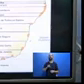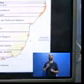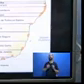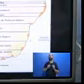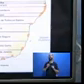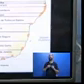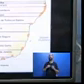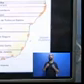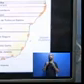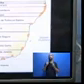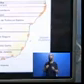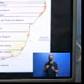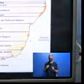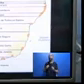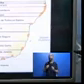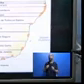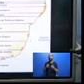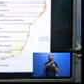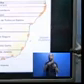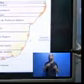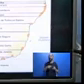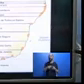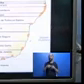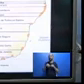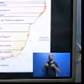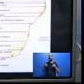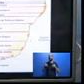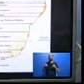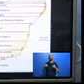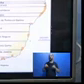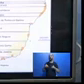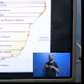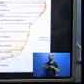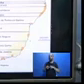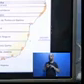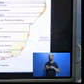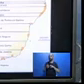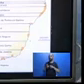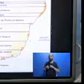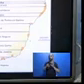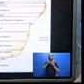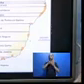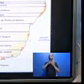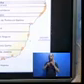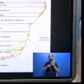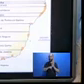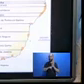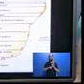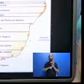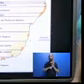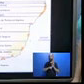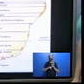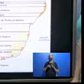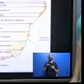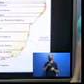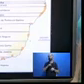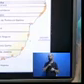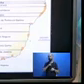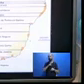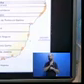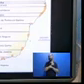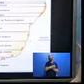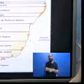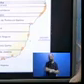tinha o direito de cultivar as terras, criar regras e o absurdo direito de escravizar